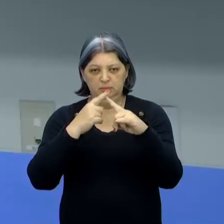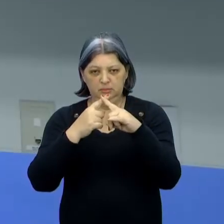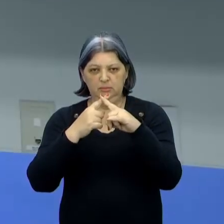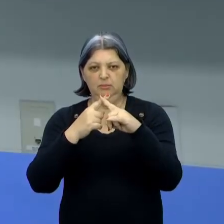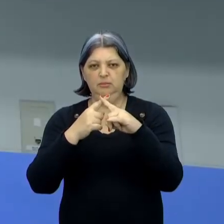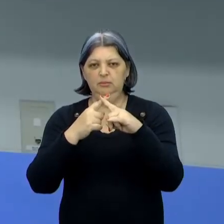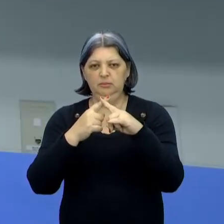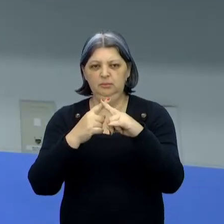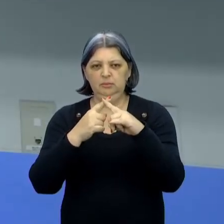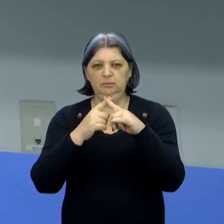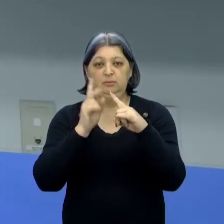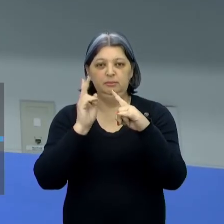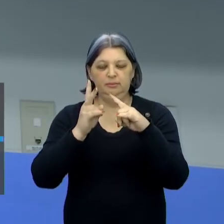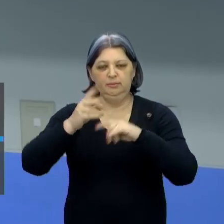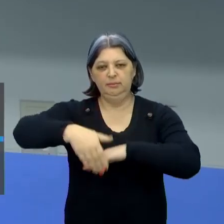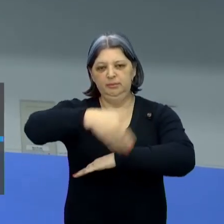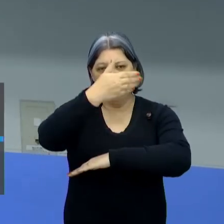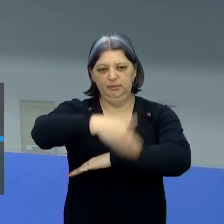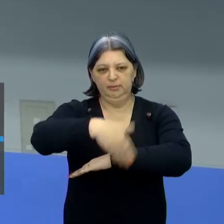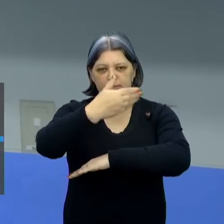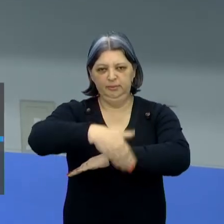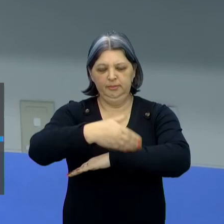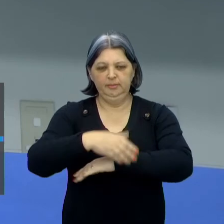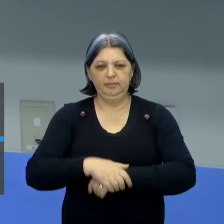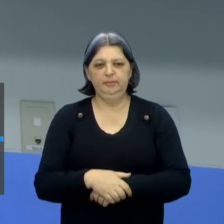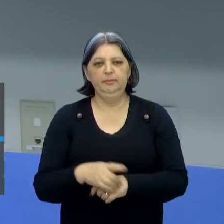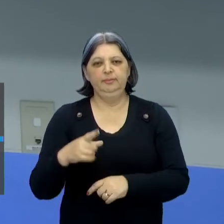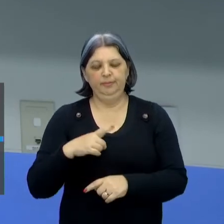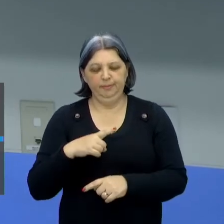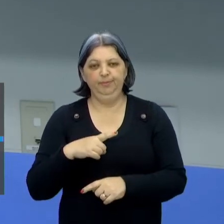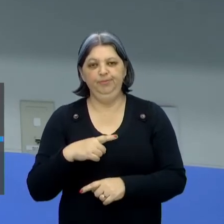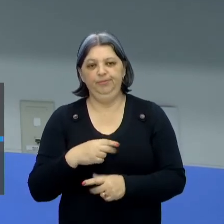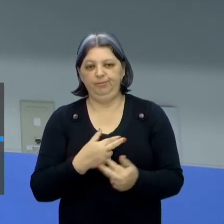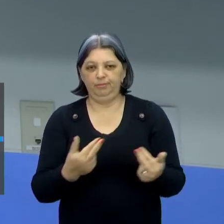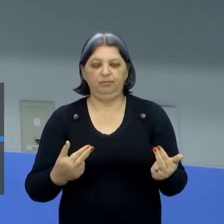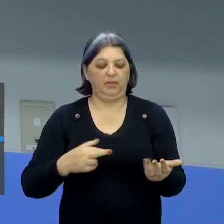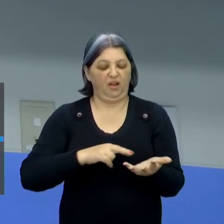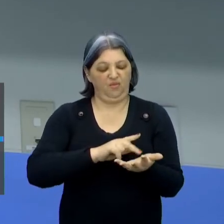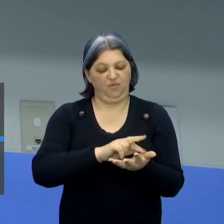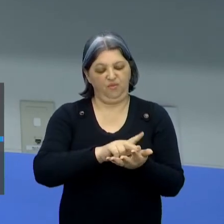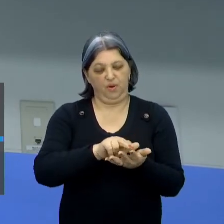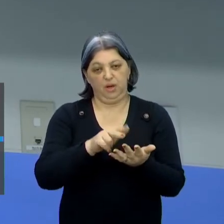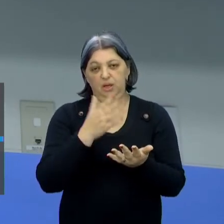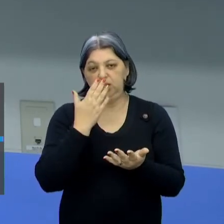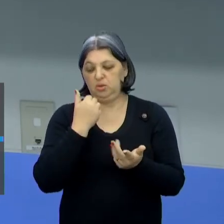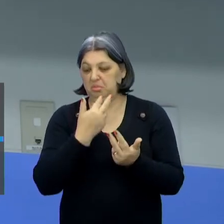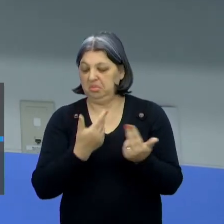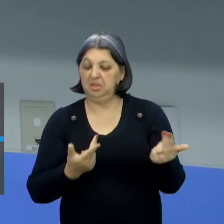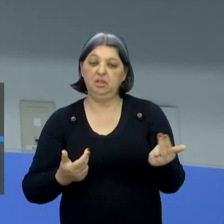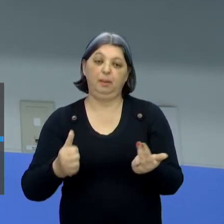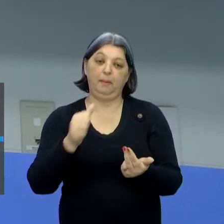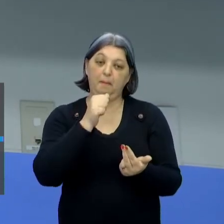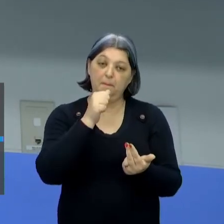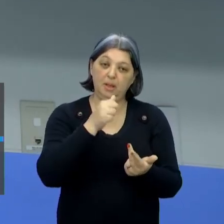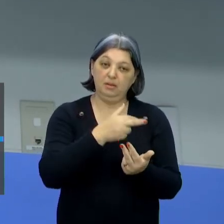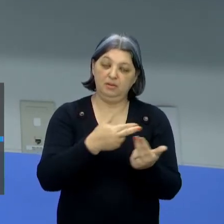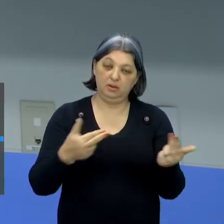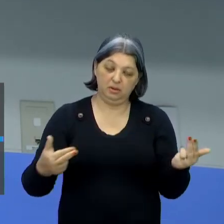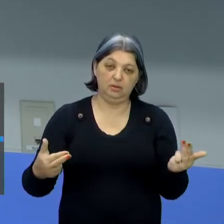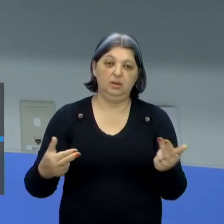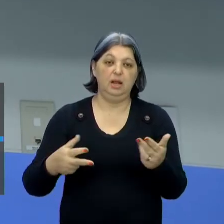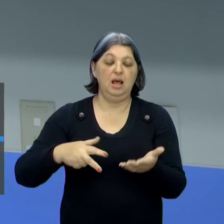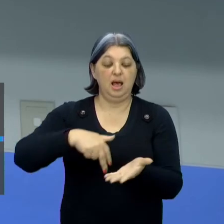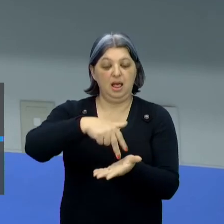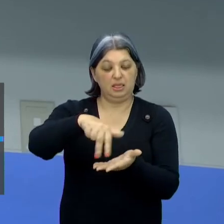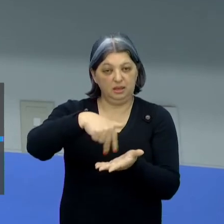sempre nas ruas, você tem uma oferta muito grande de comidas, de bebidas, o famoso